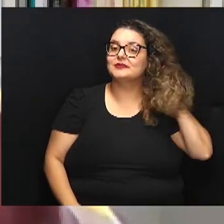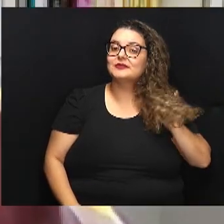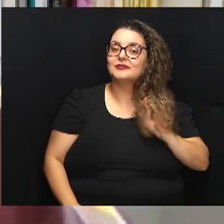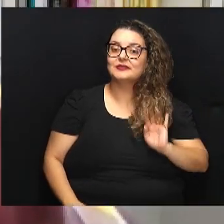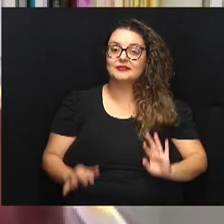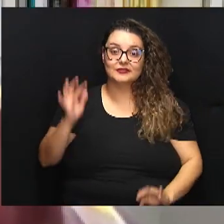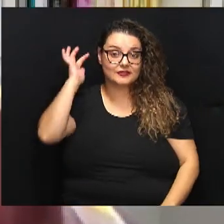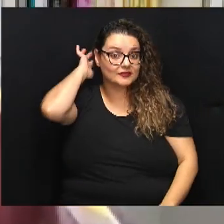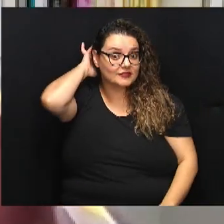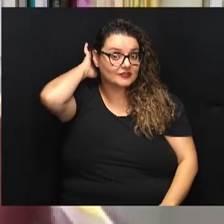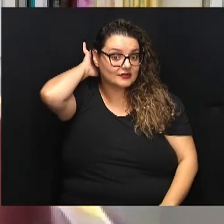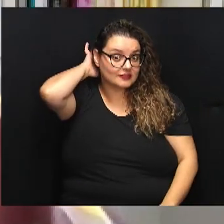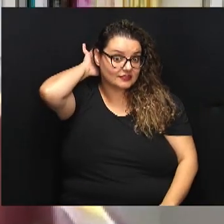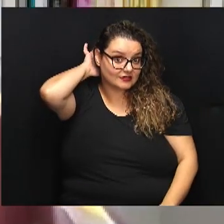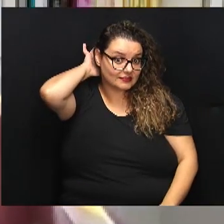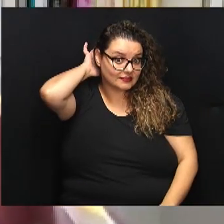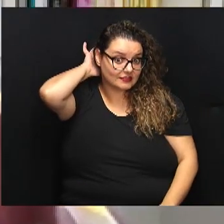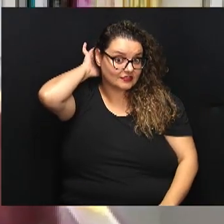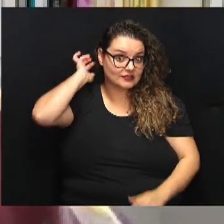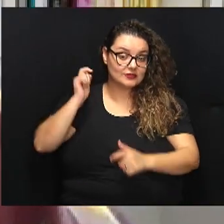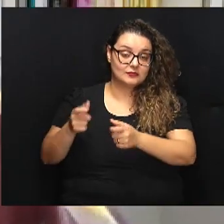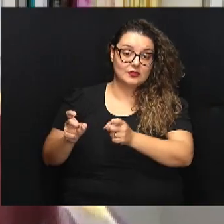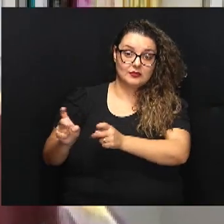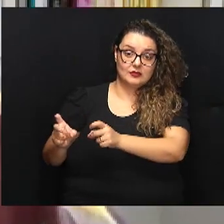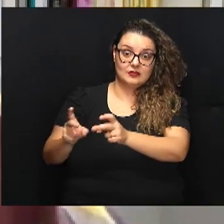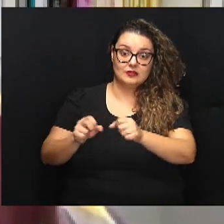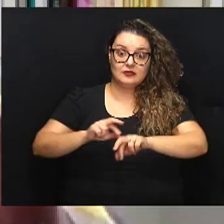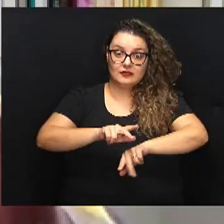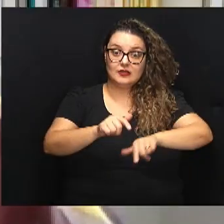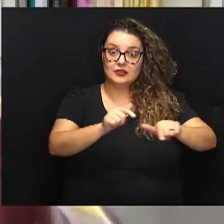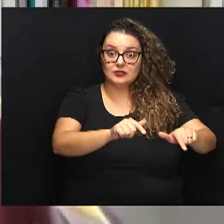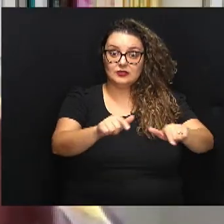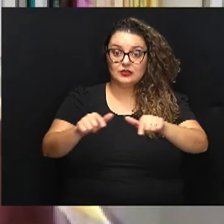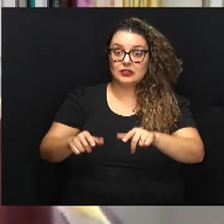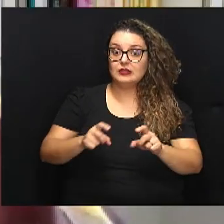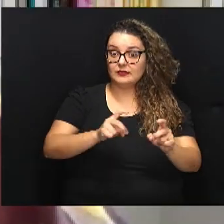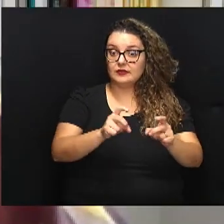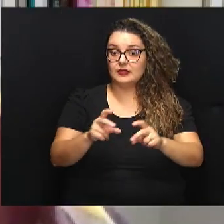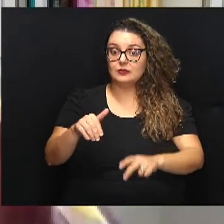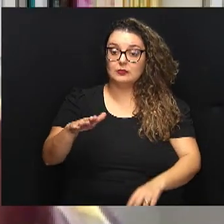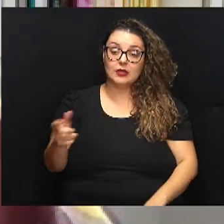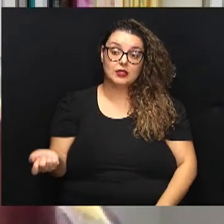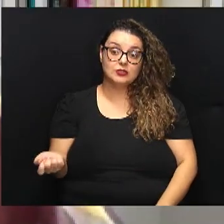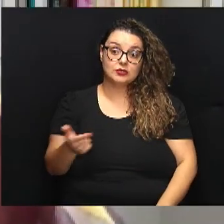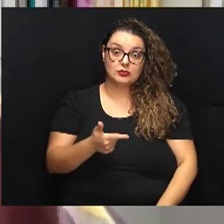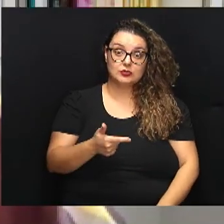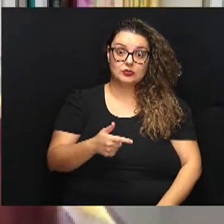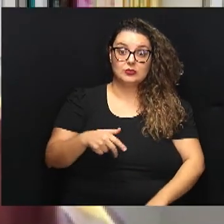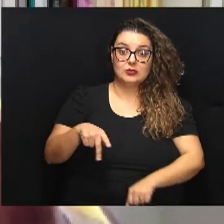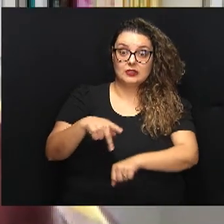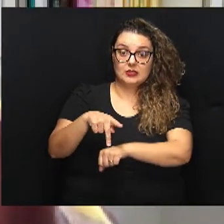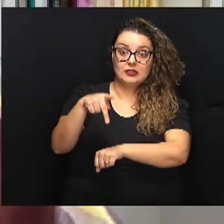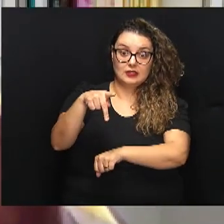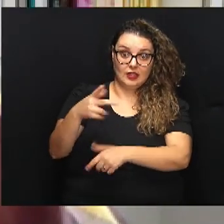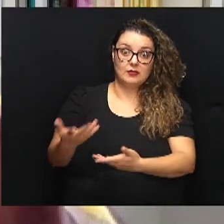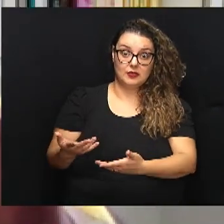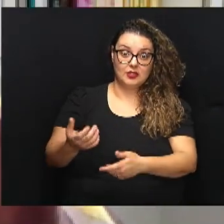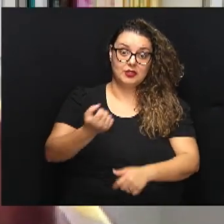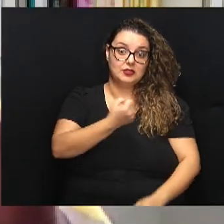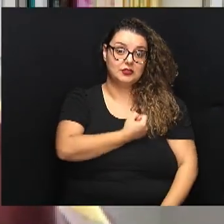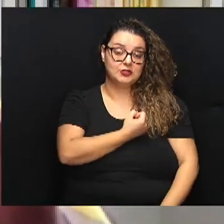sobre aumento das vendas, né? Muitos lugares estão vendendo mais do que na Páscoa, em número